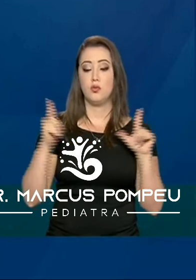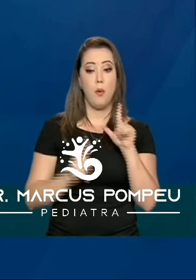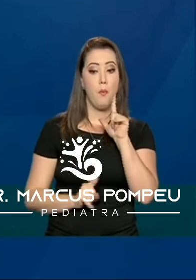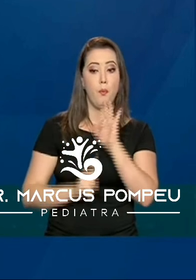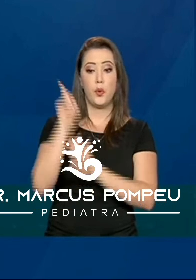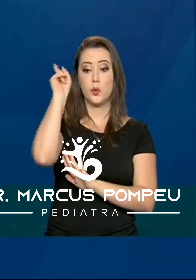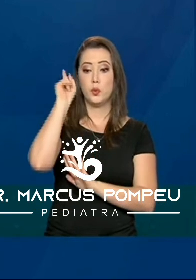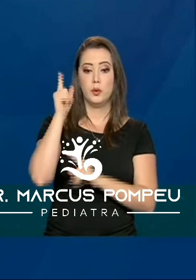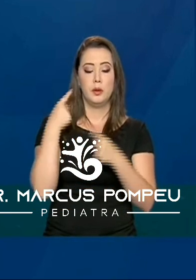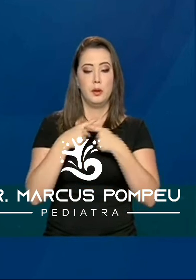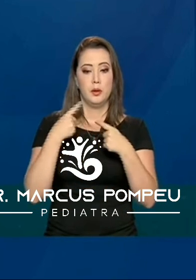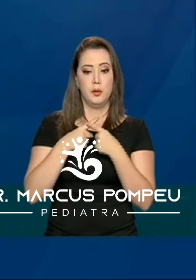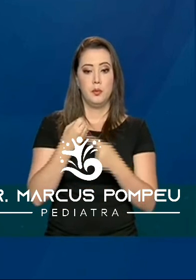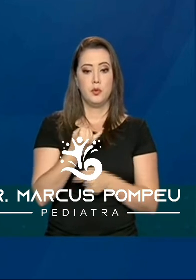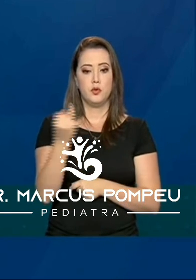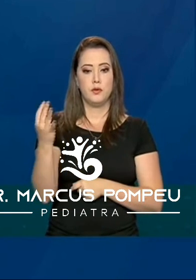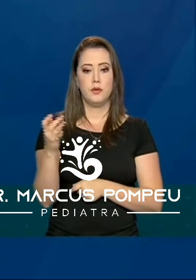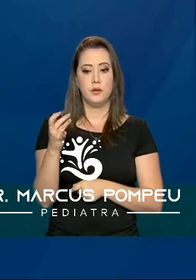porque ela tem muita